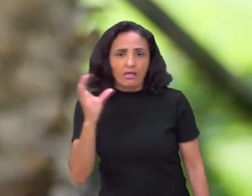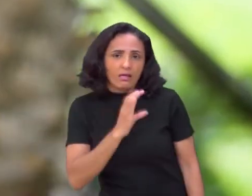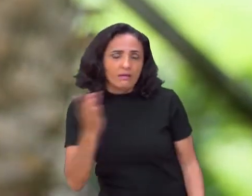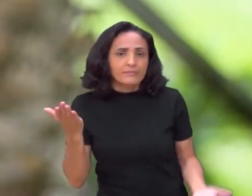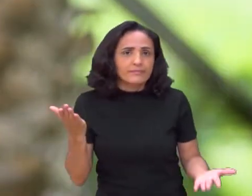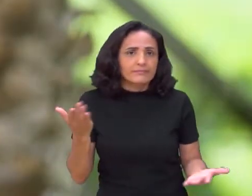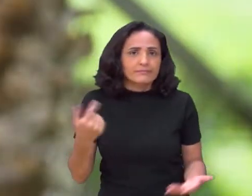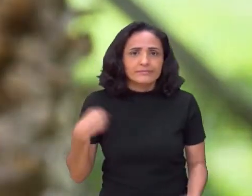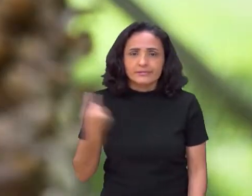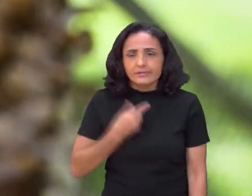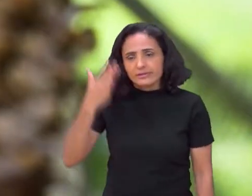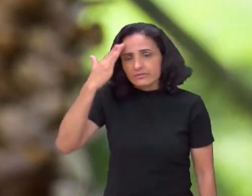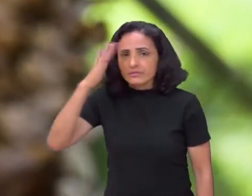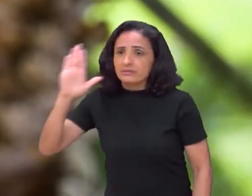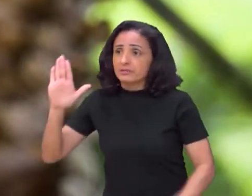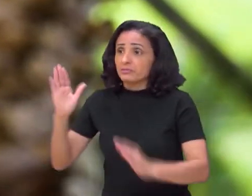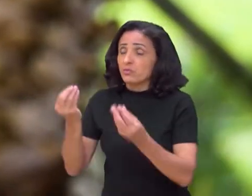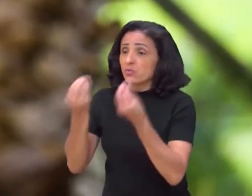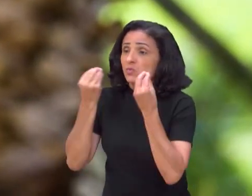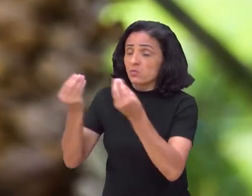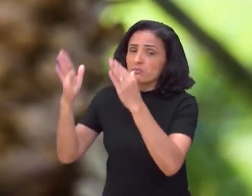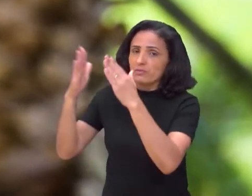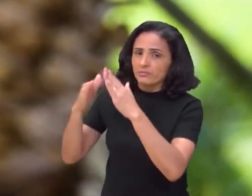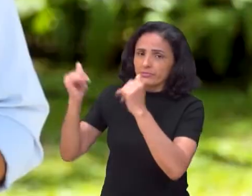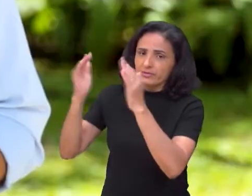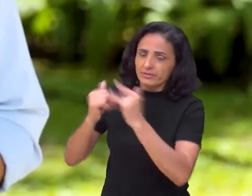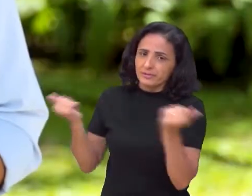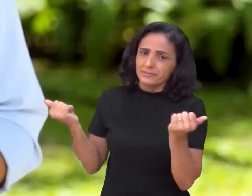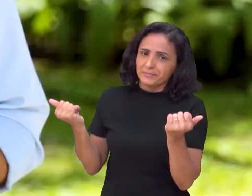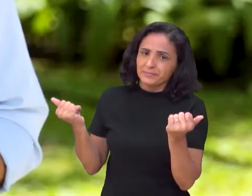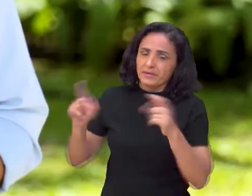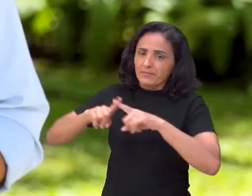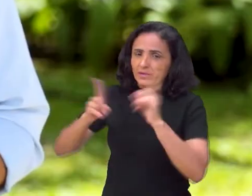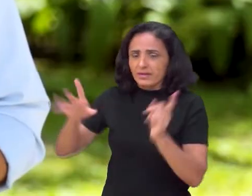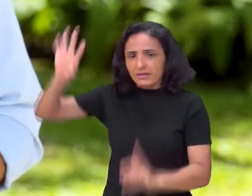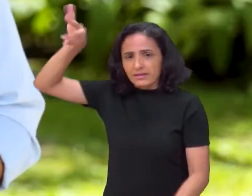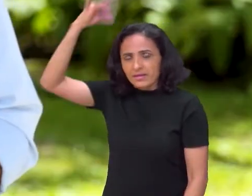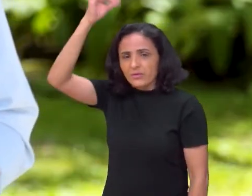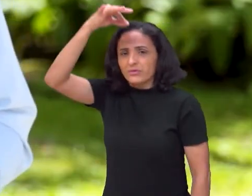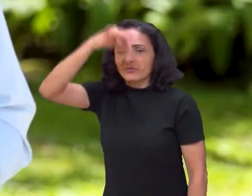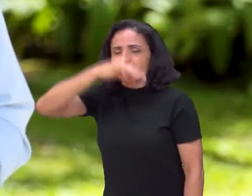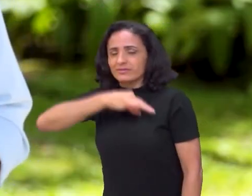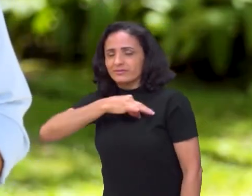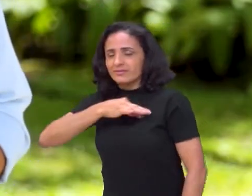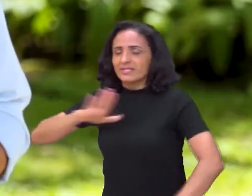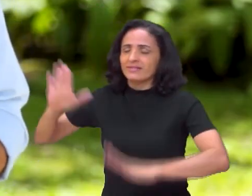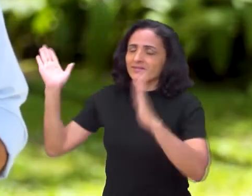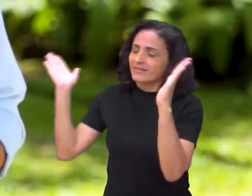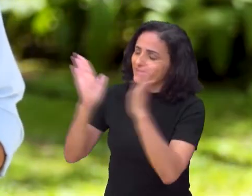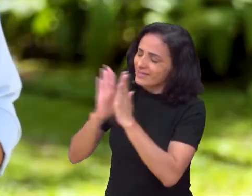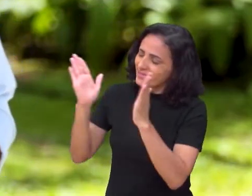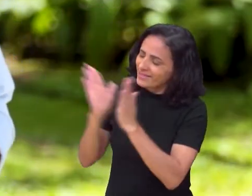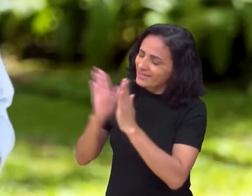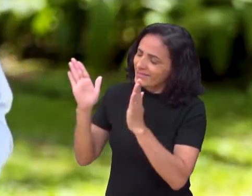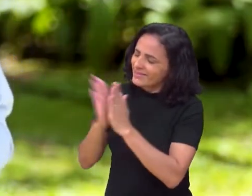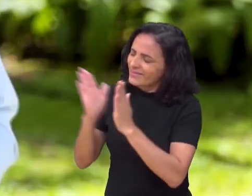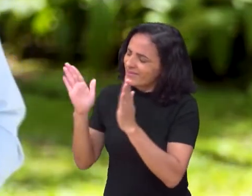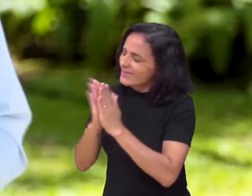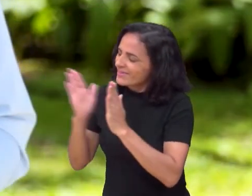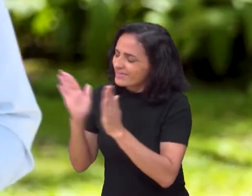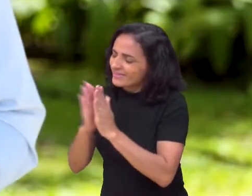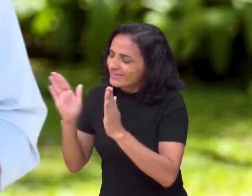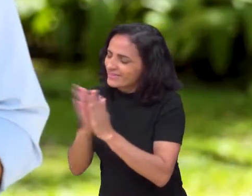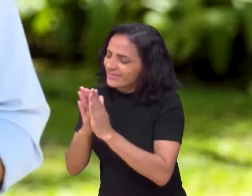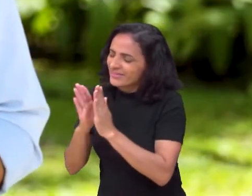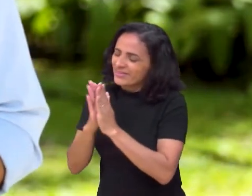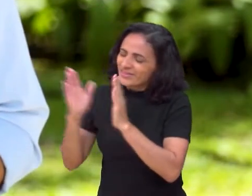não sabemos pedir direito. É o Espírito Santo quem vem através da nossa oração, através da nossa rendição à